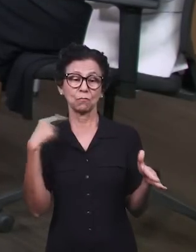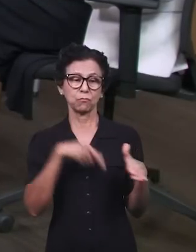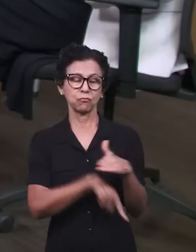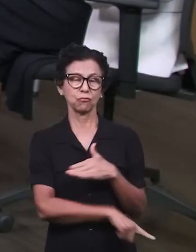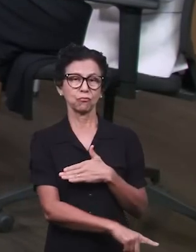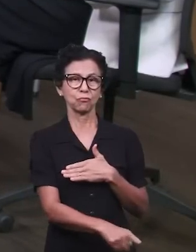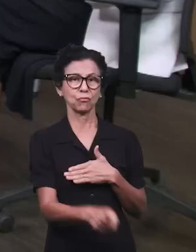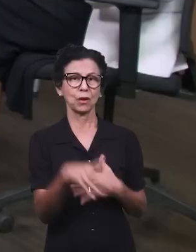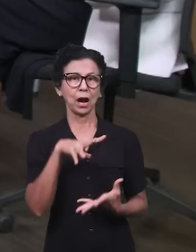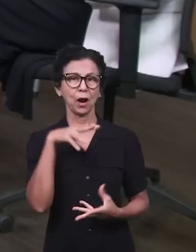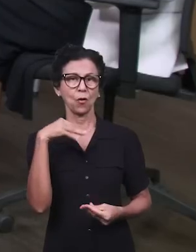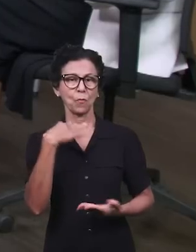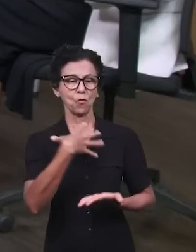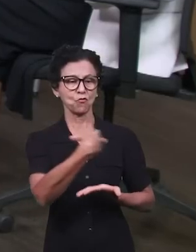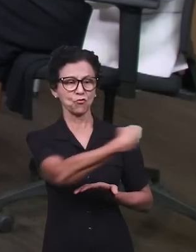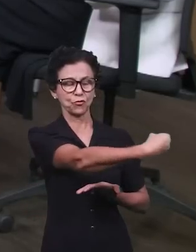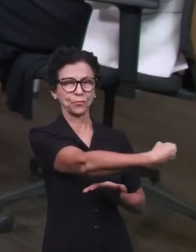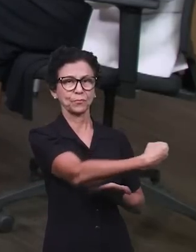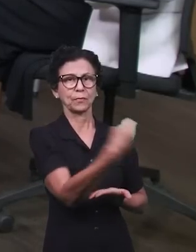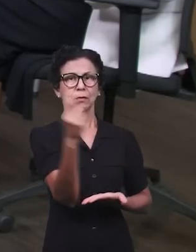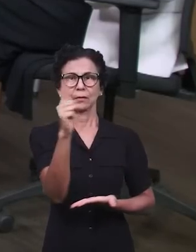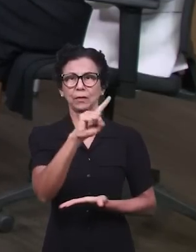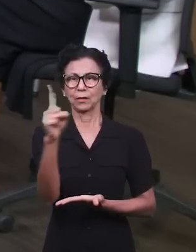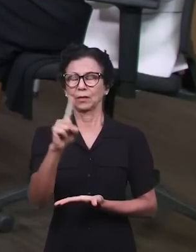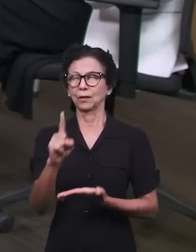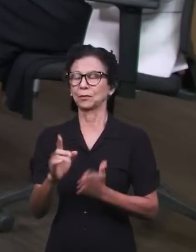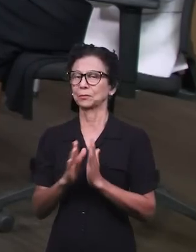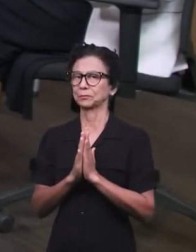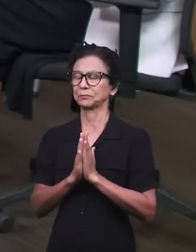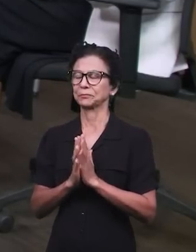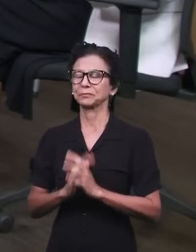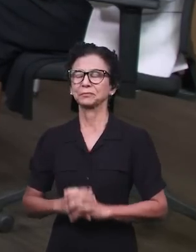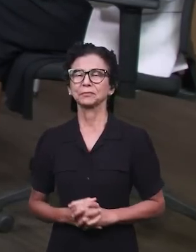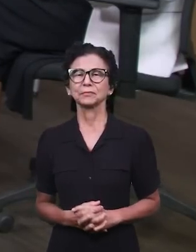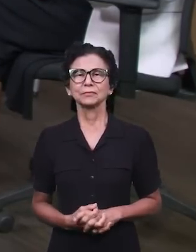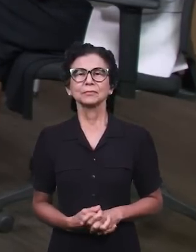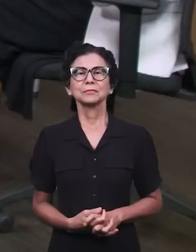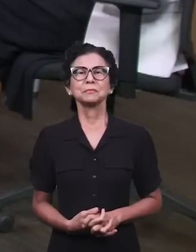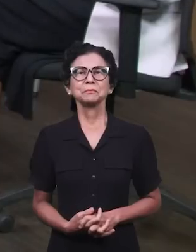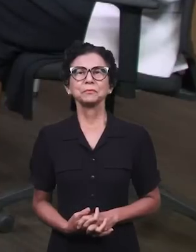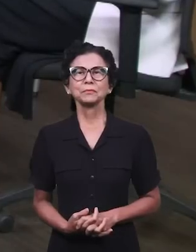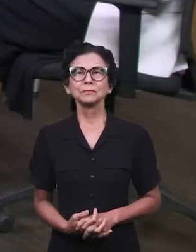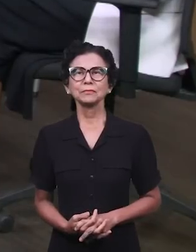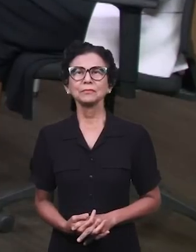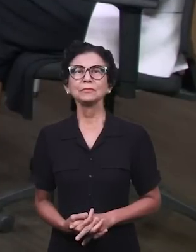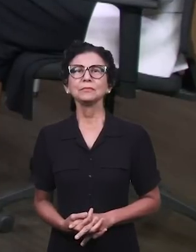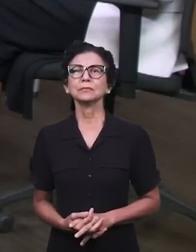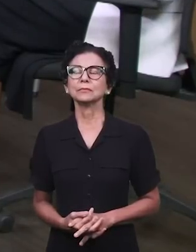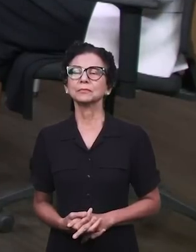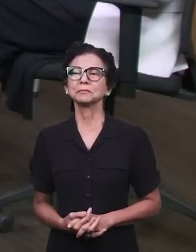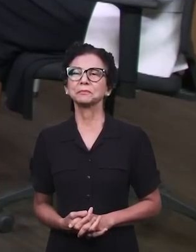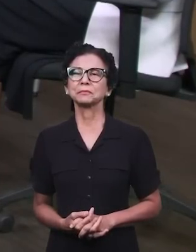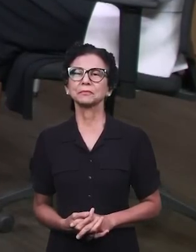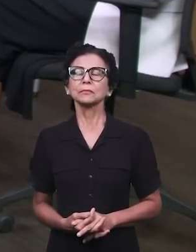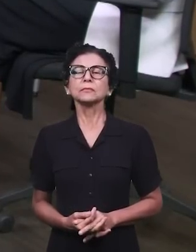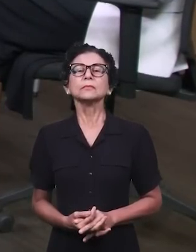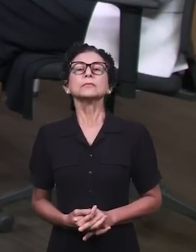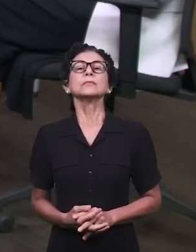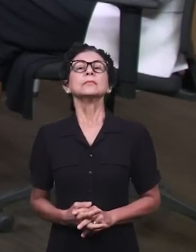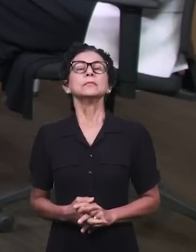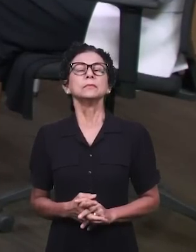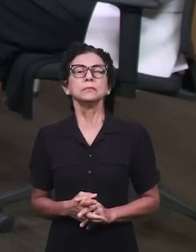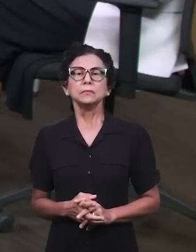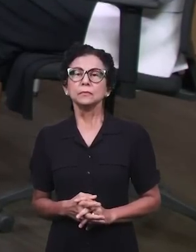nos preserva para a eternidade. Esse é maravilhoso, porque, né, nós temos que temer aquele que